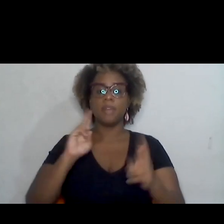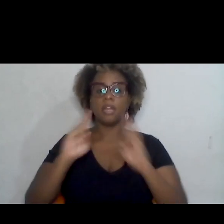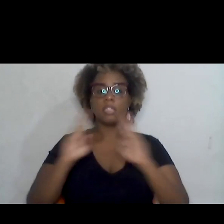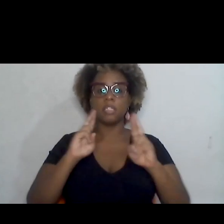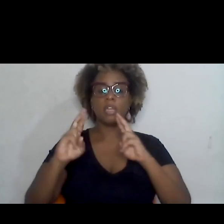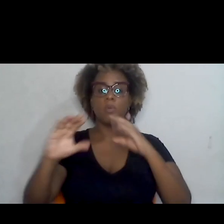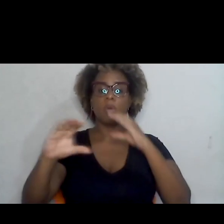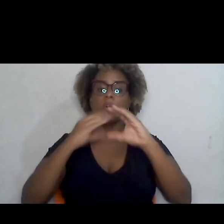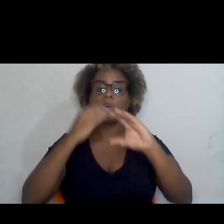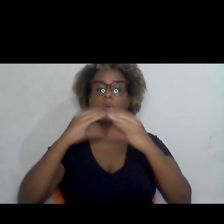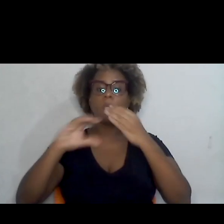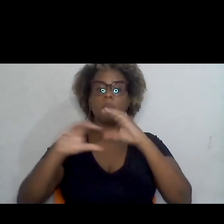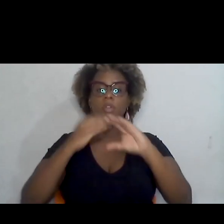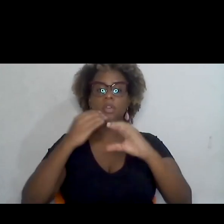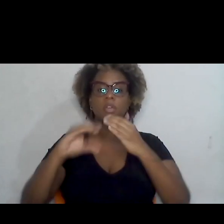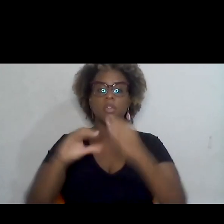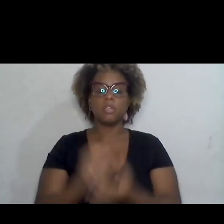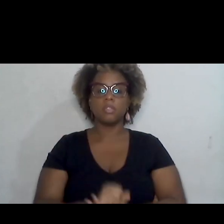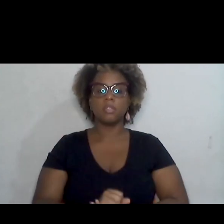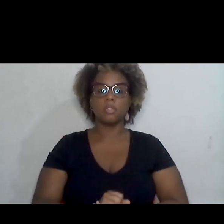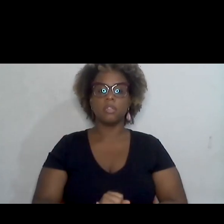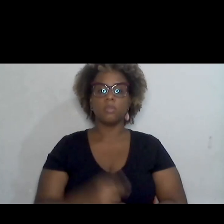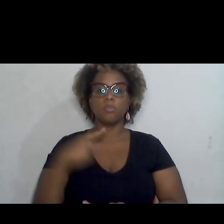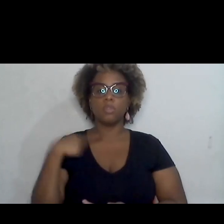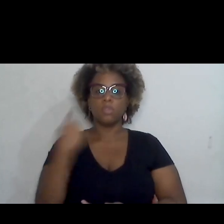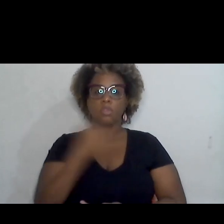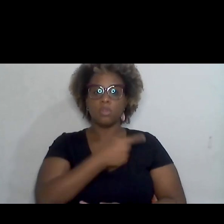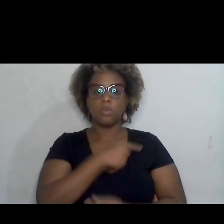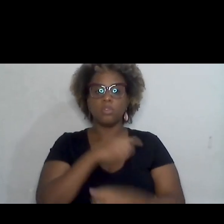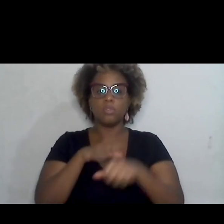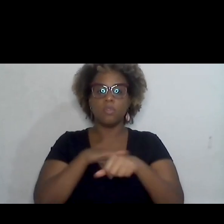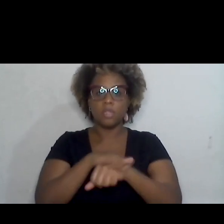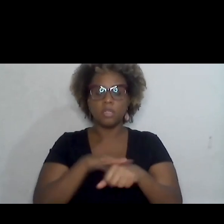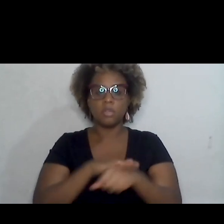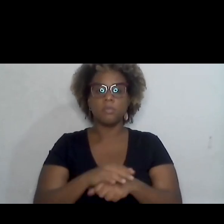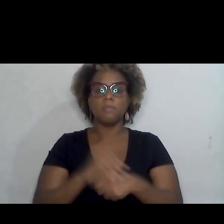se entenda que quando a gente fala que temos a necessidade de atualizar os editais